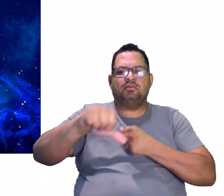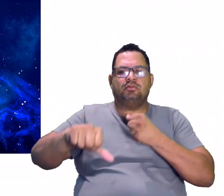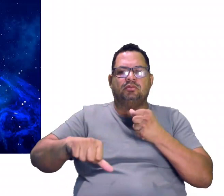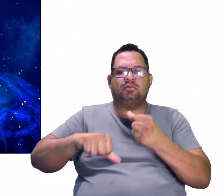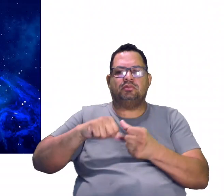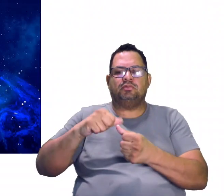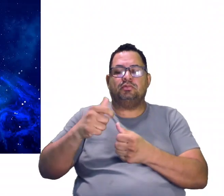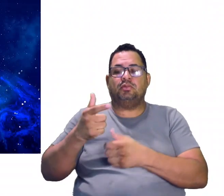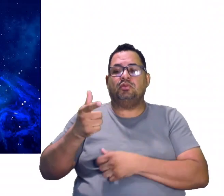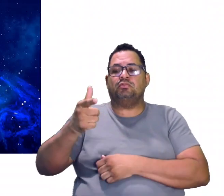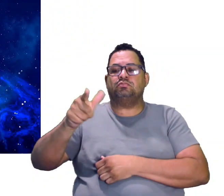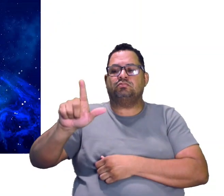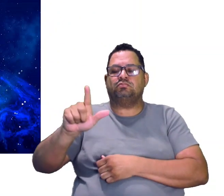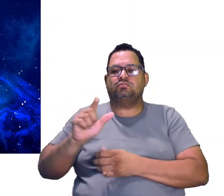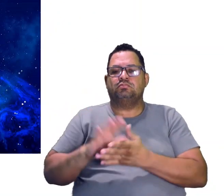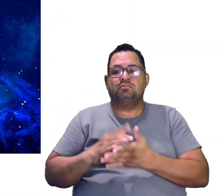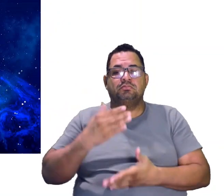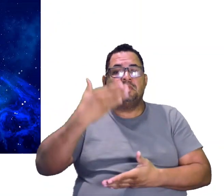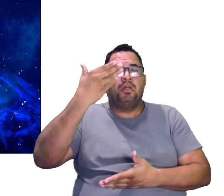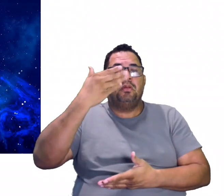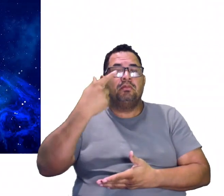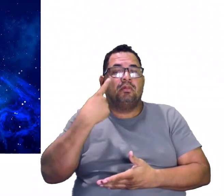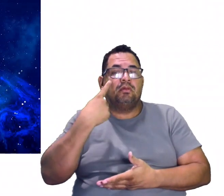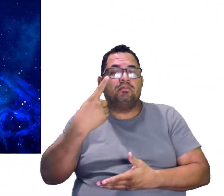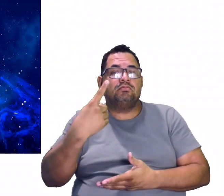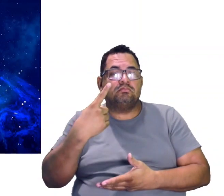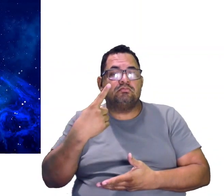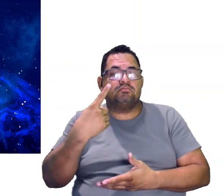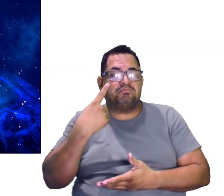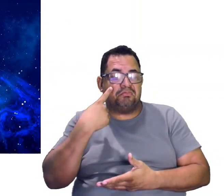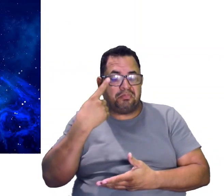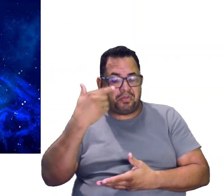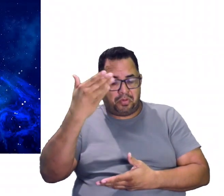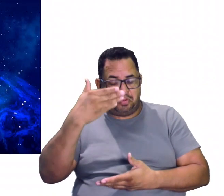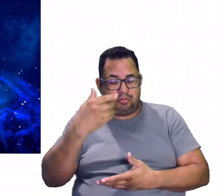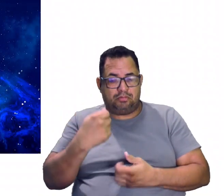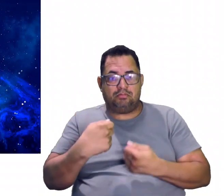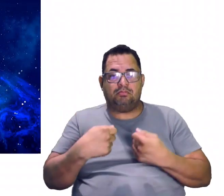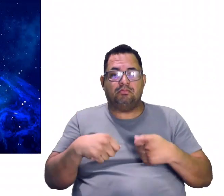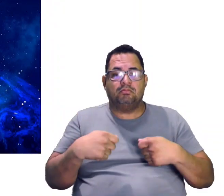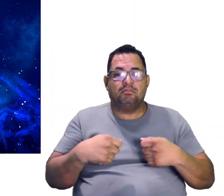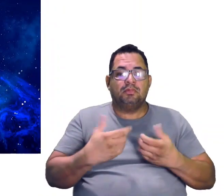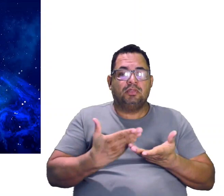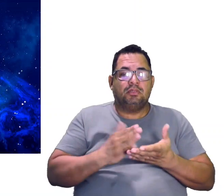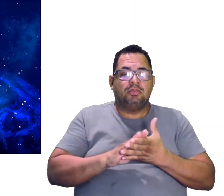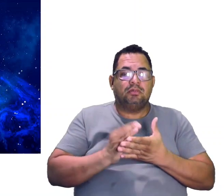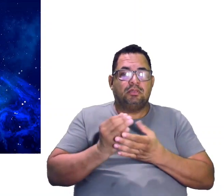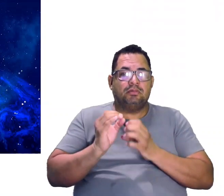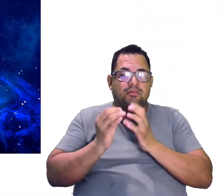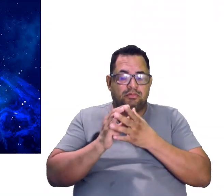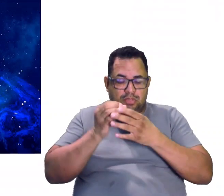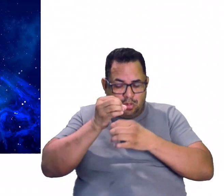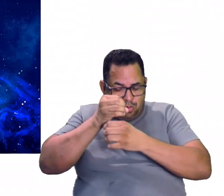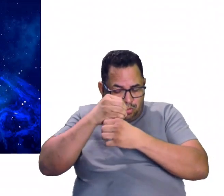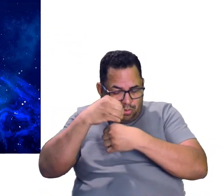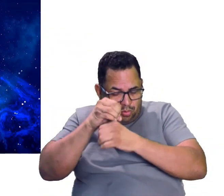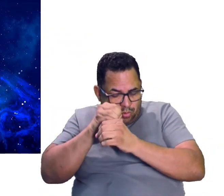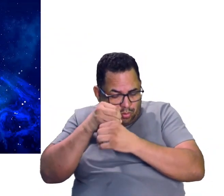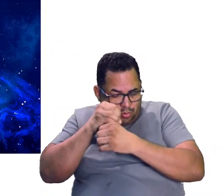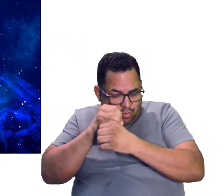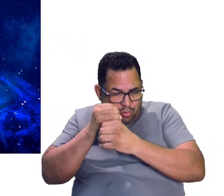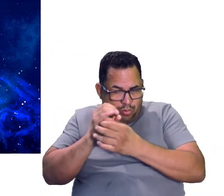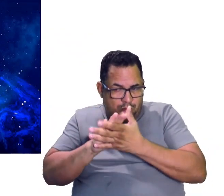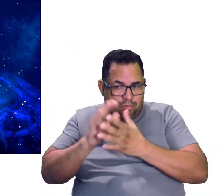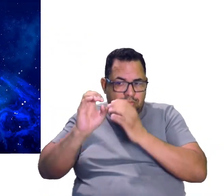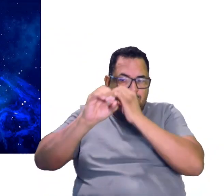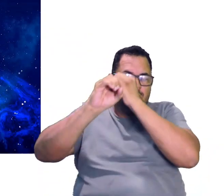né? Que ao olho nu você não consegue observar. Muitas vezes você tem que colocar um microscópio, tem que colocar